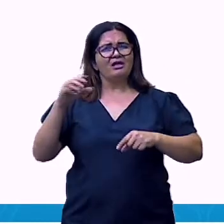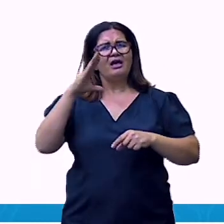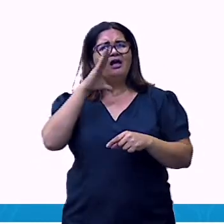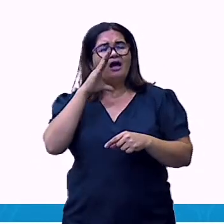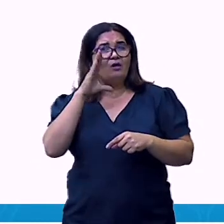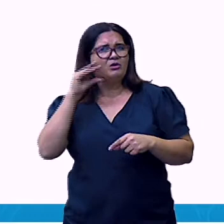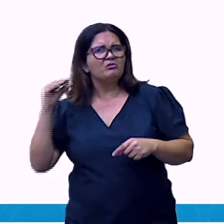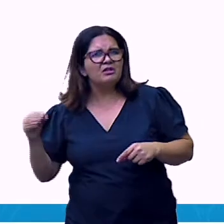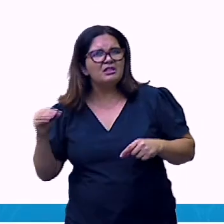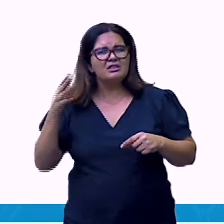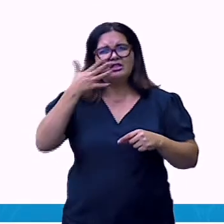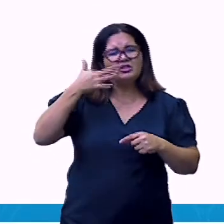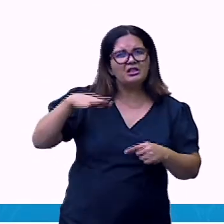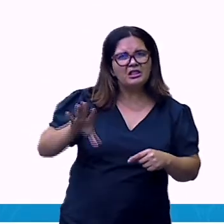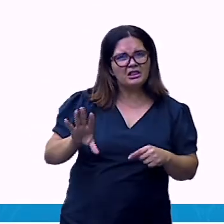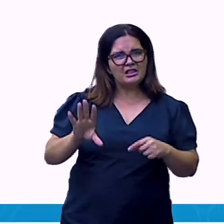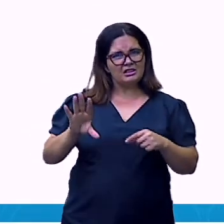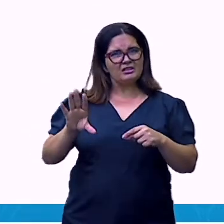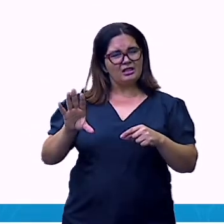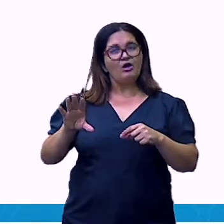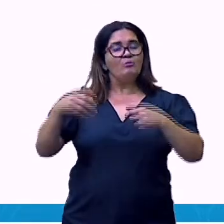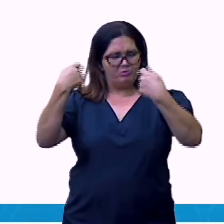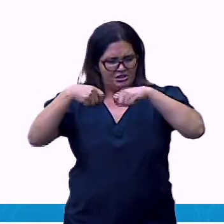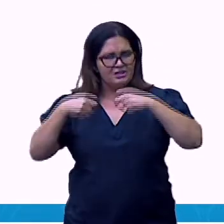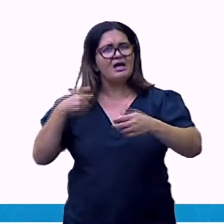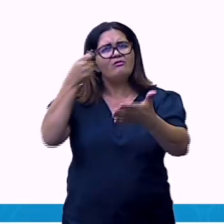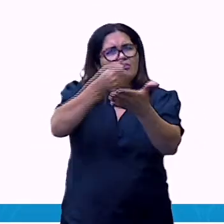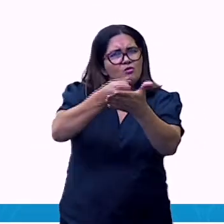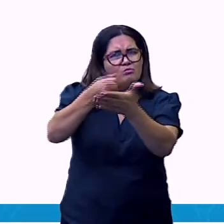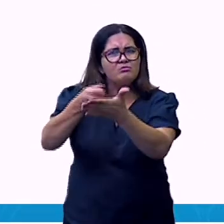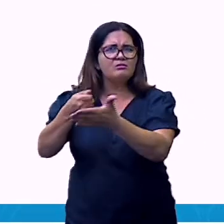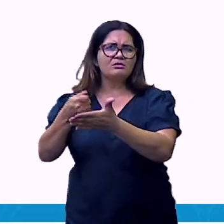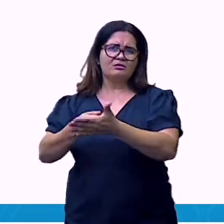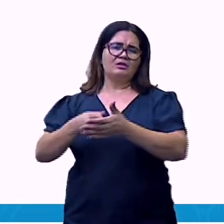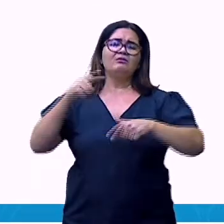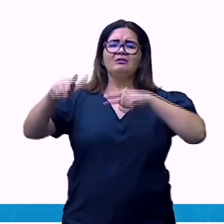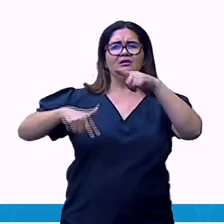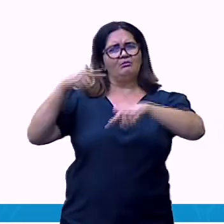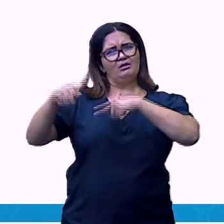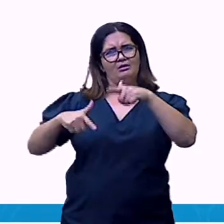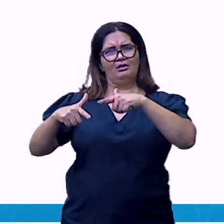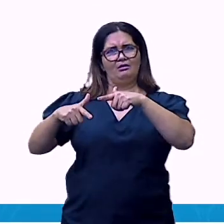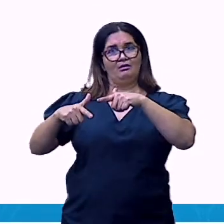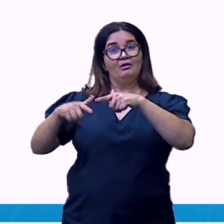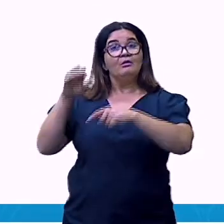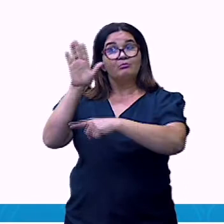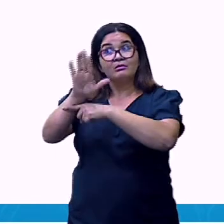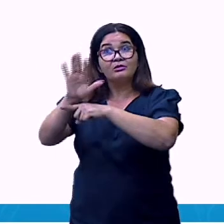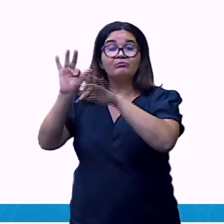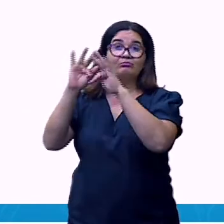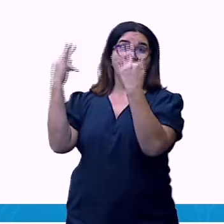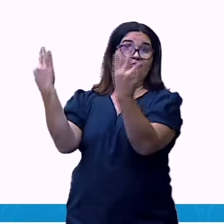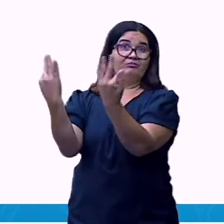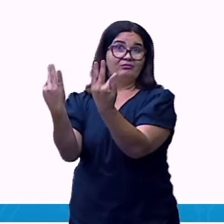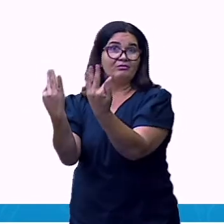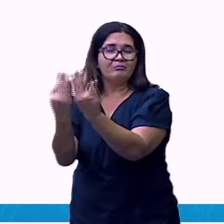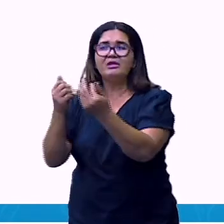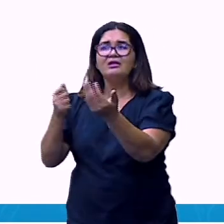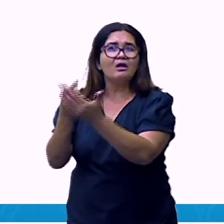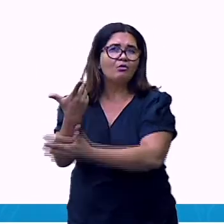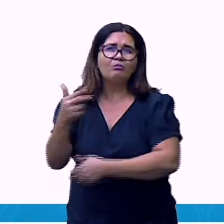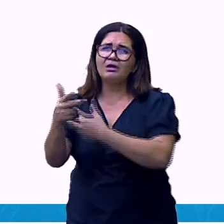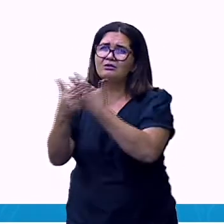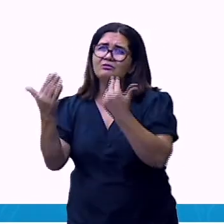de sua idade, tinham que trabalhar para ajudar a levar o sustento para casa. Visando